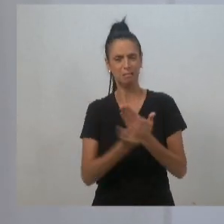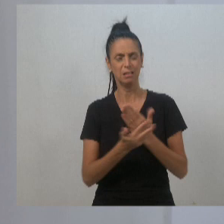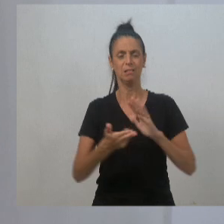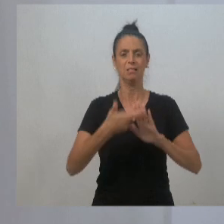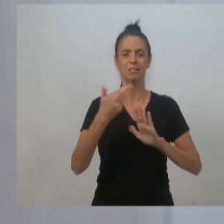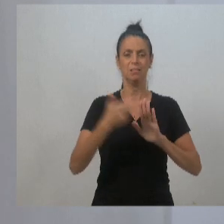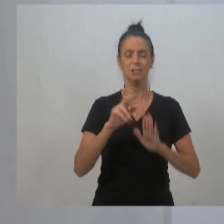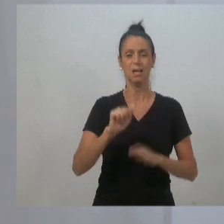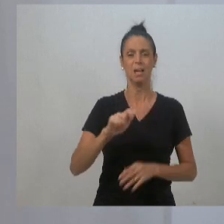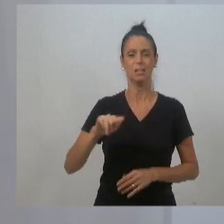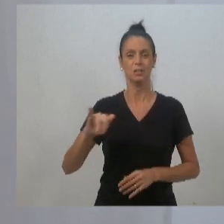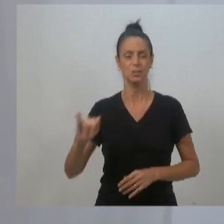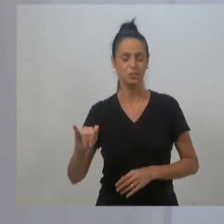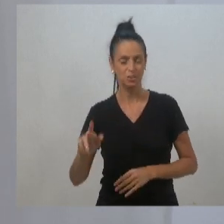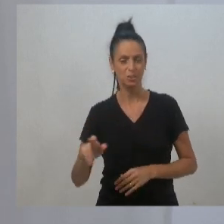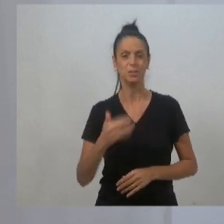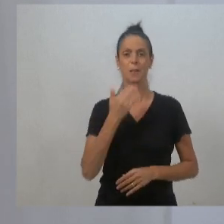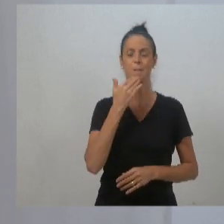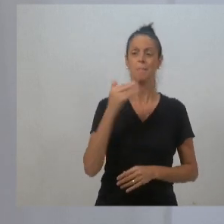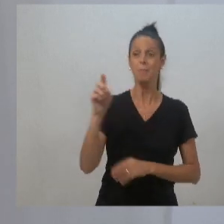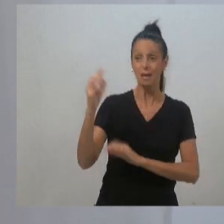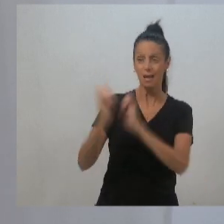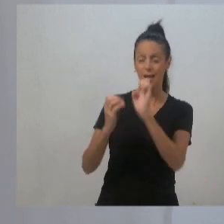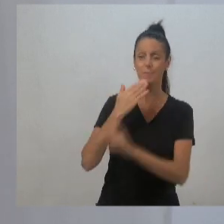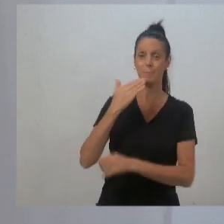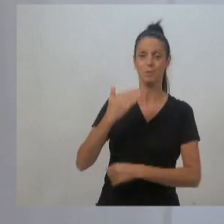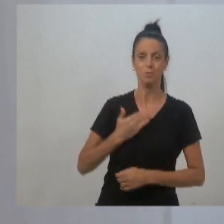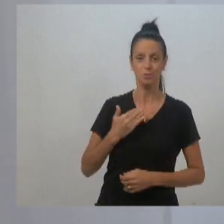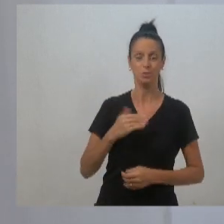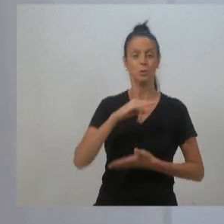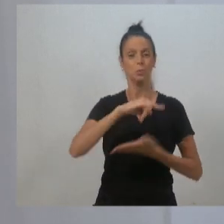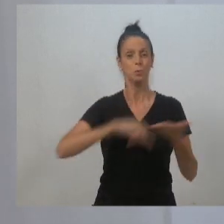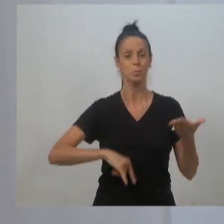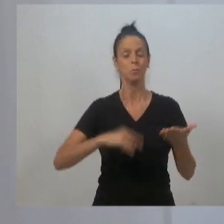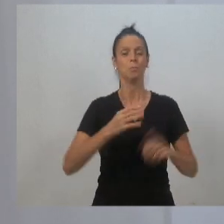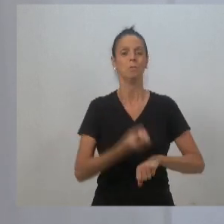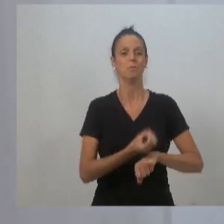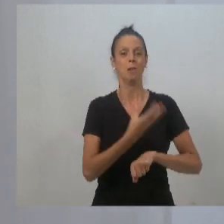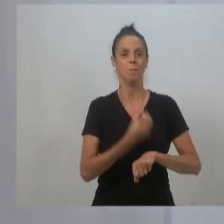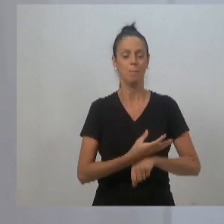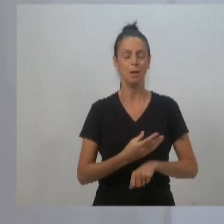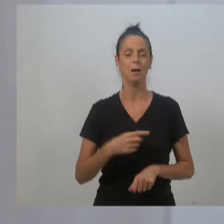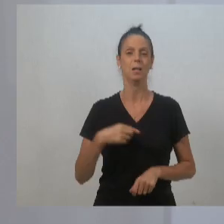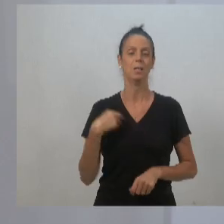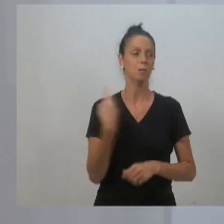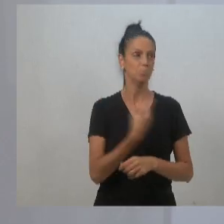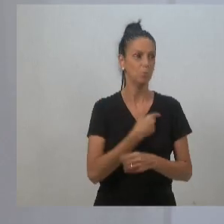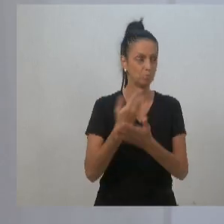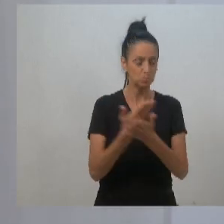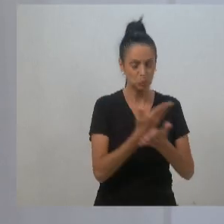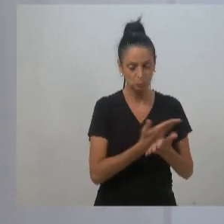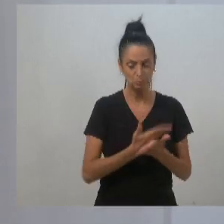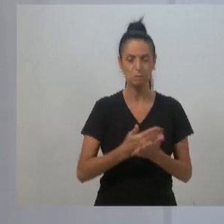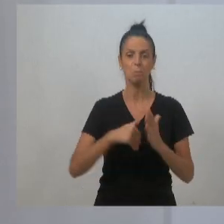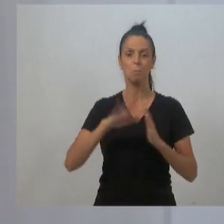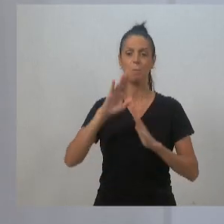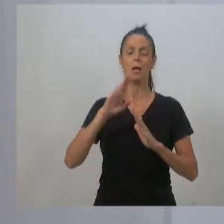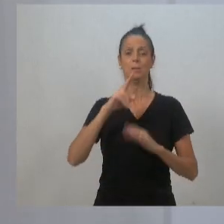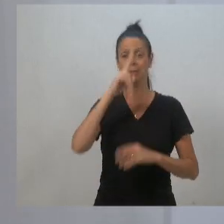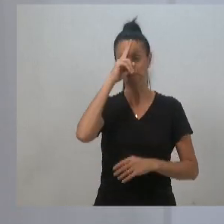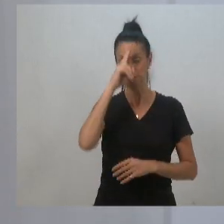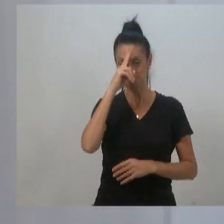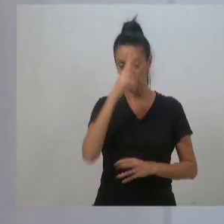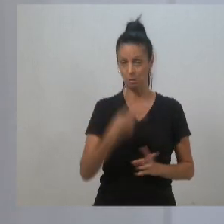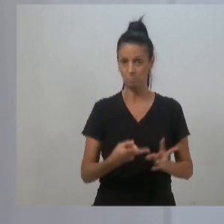GIR, pedidos da BRK, documentos do SAMAI, e cada vez que a gente vai estudando mais, essa história vai